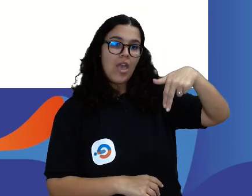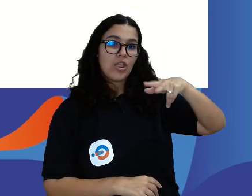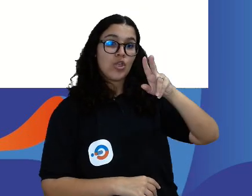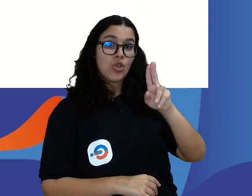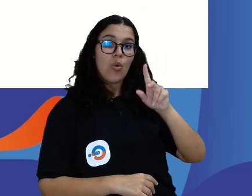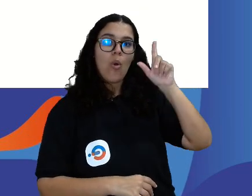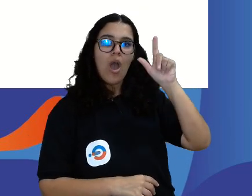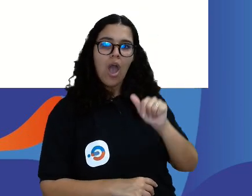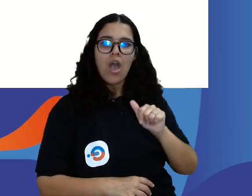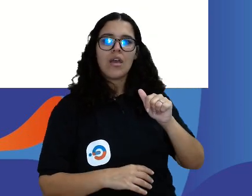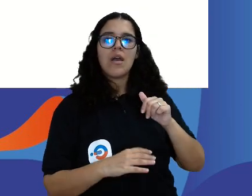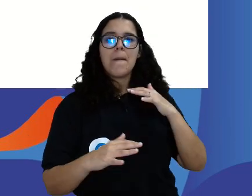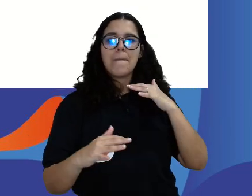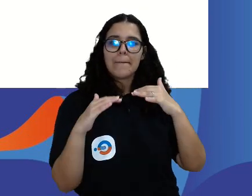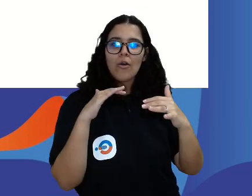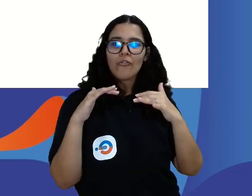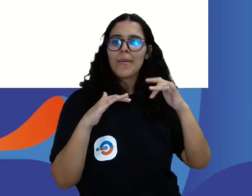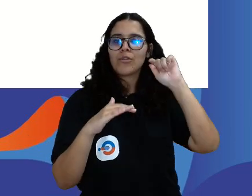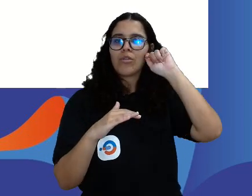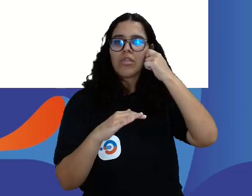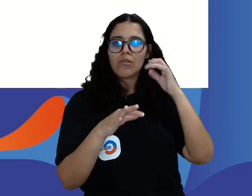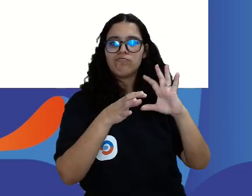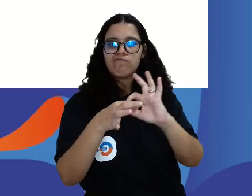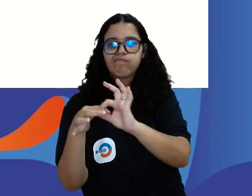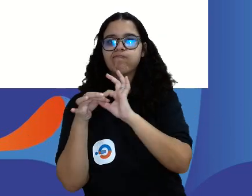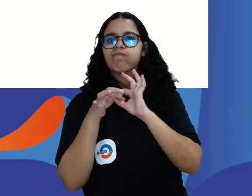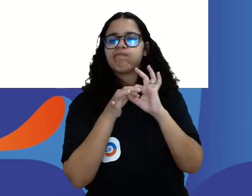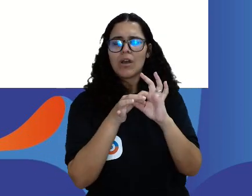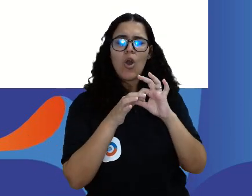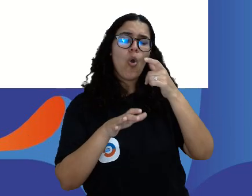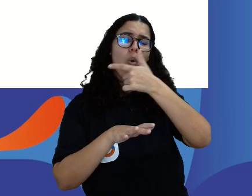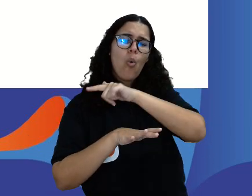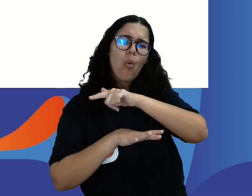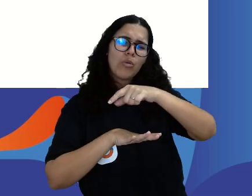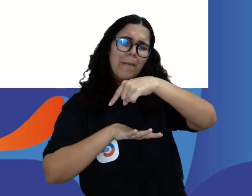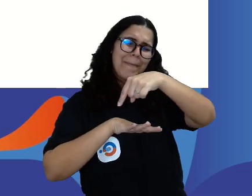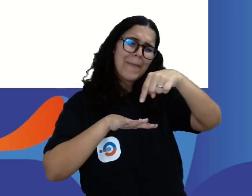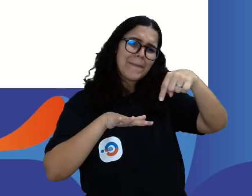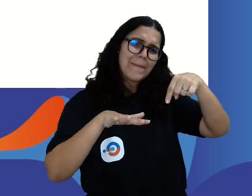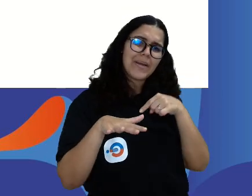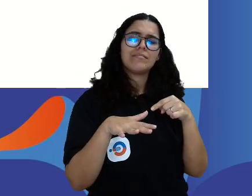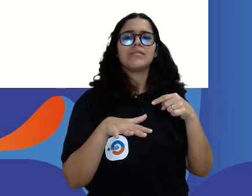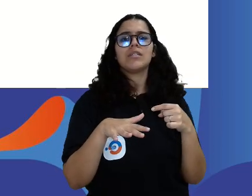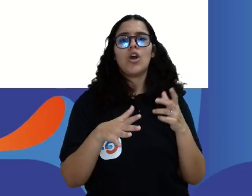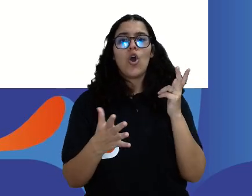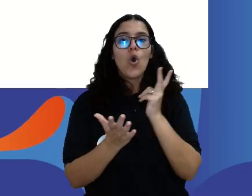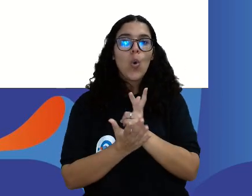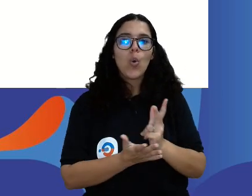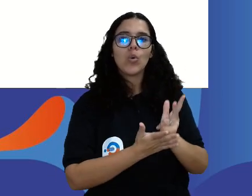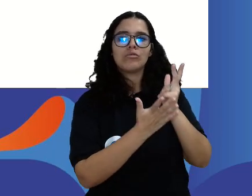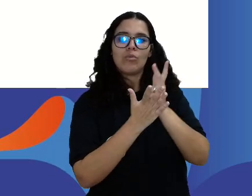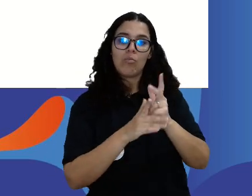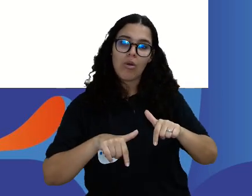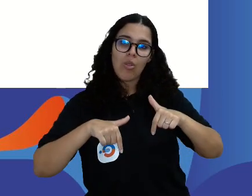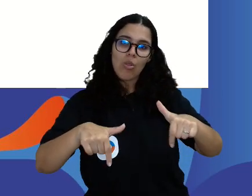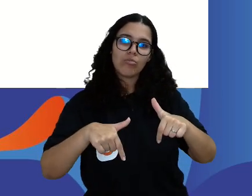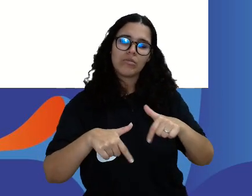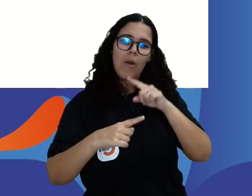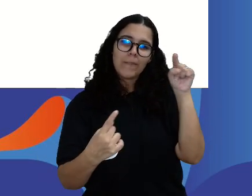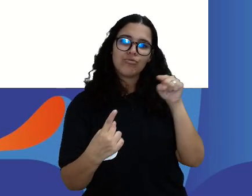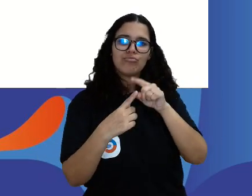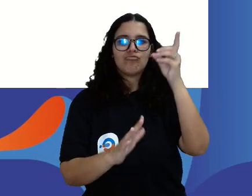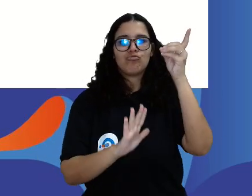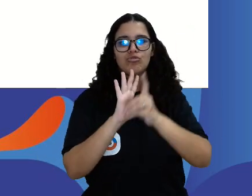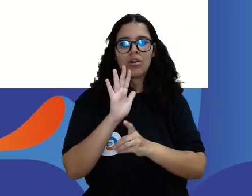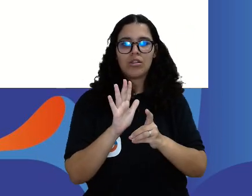o Movimento Negro Unificado, e outros movimentos que continuam lutando por direitos da população negra, né?